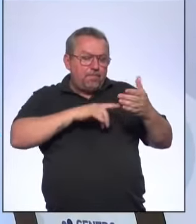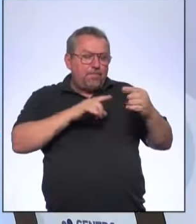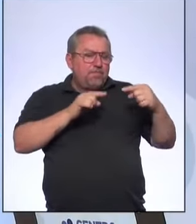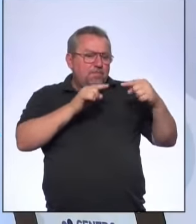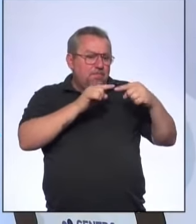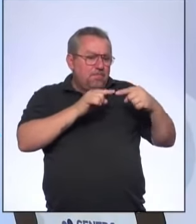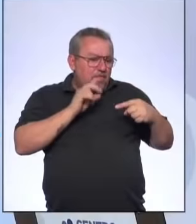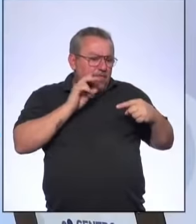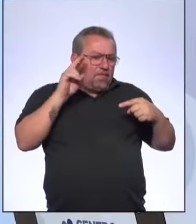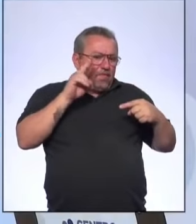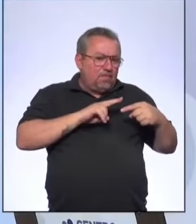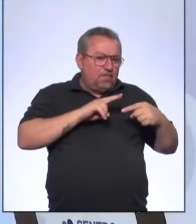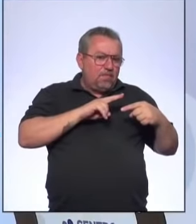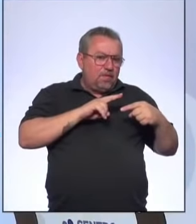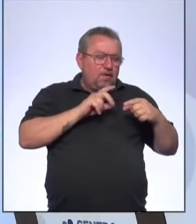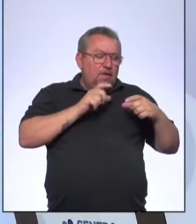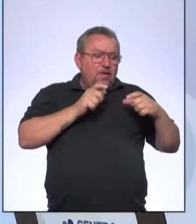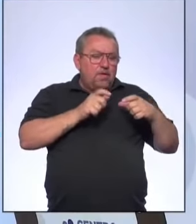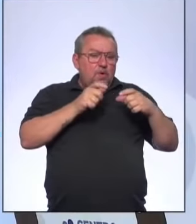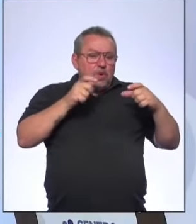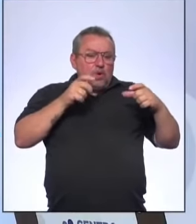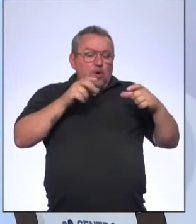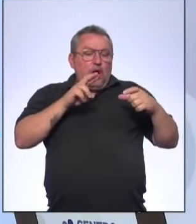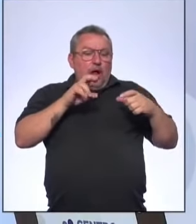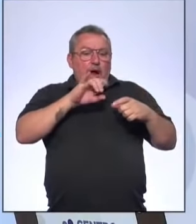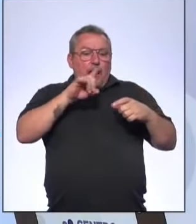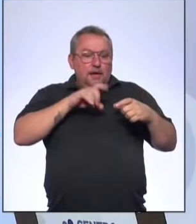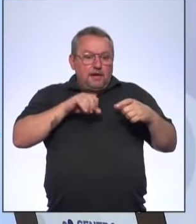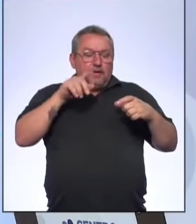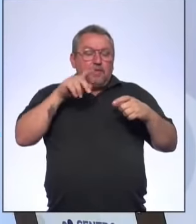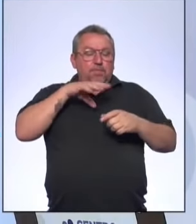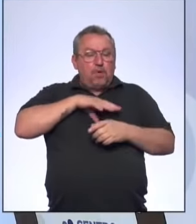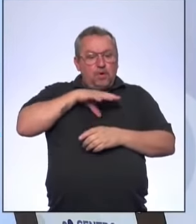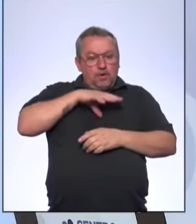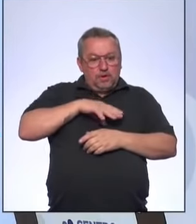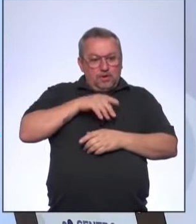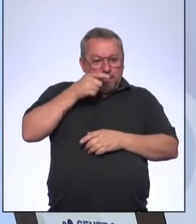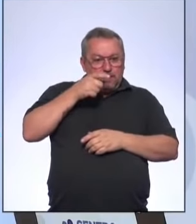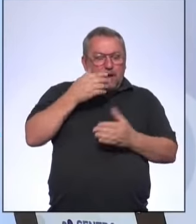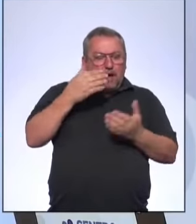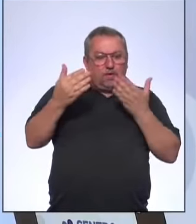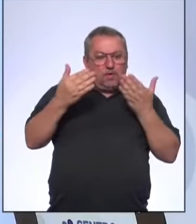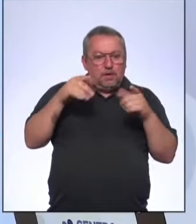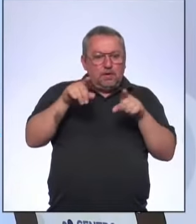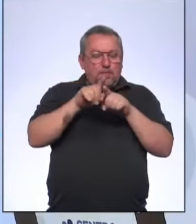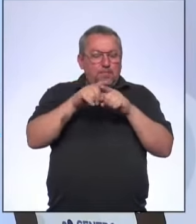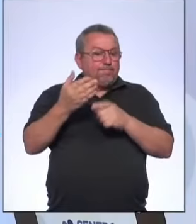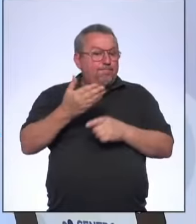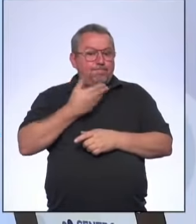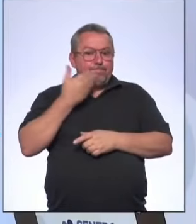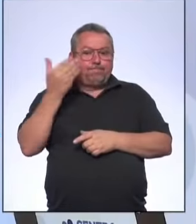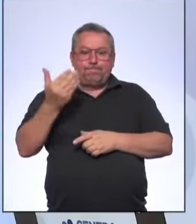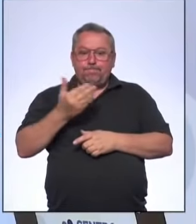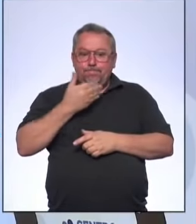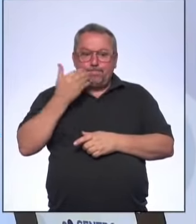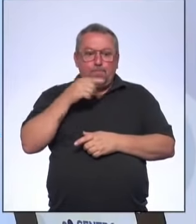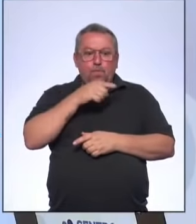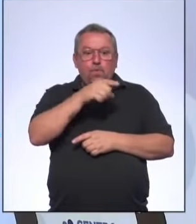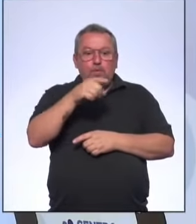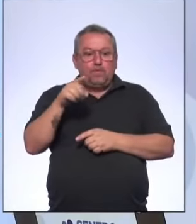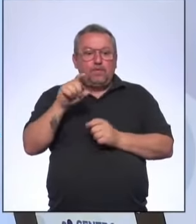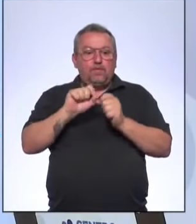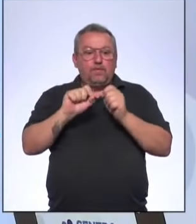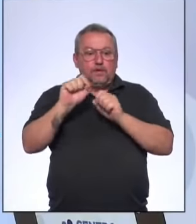a associação olhar a raiz das palavras que são parecidas com português e você associar isso facilita com que